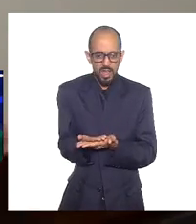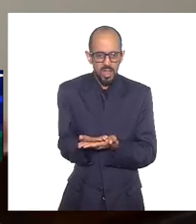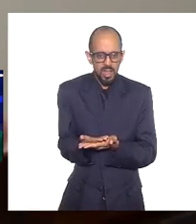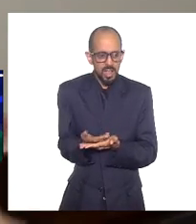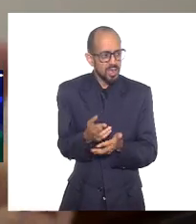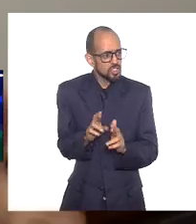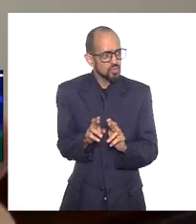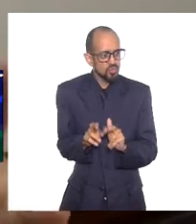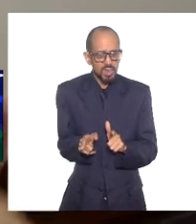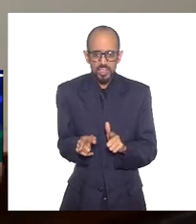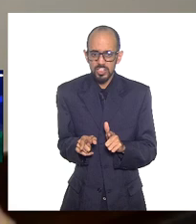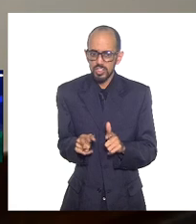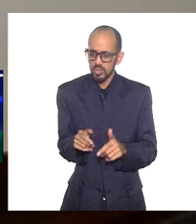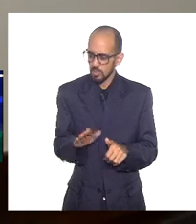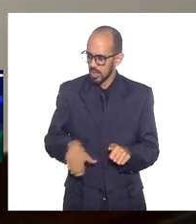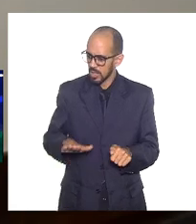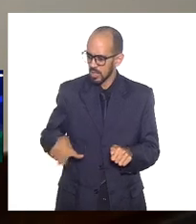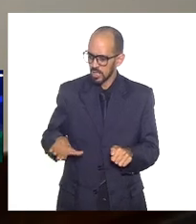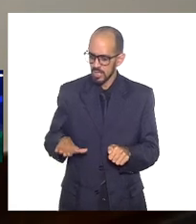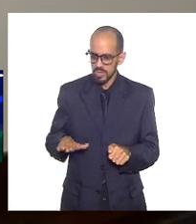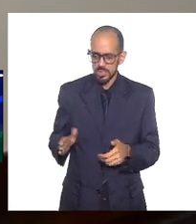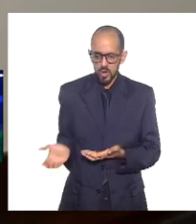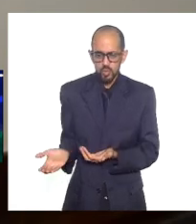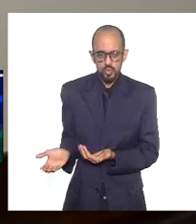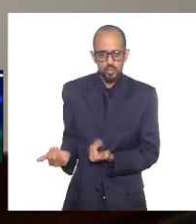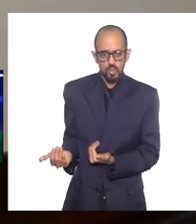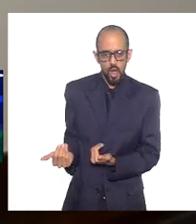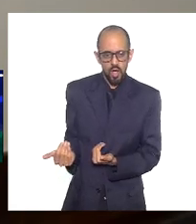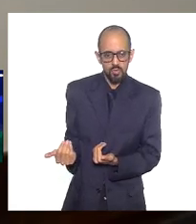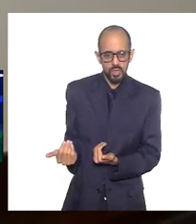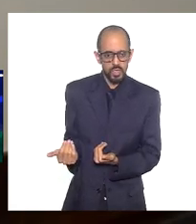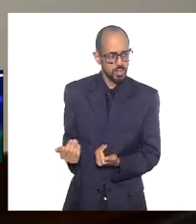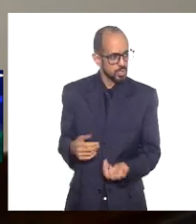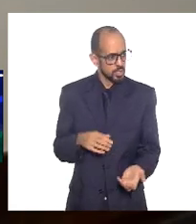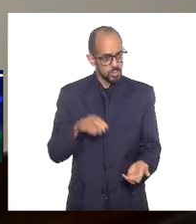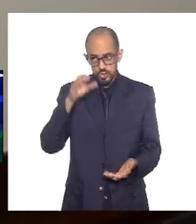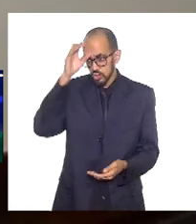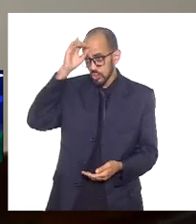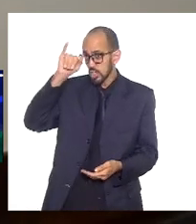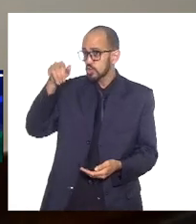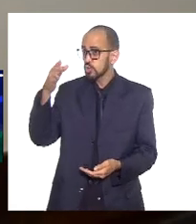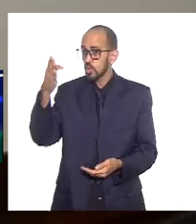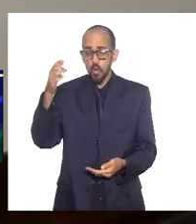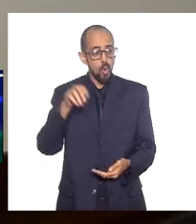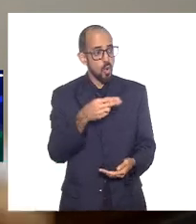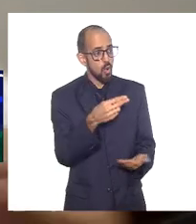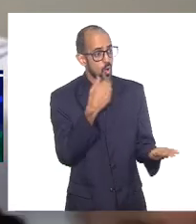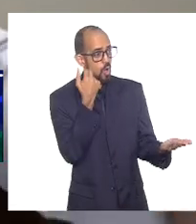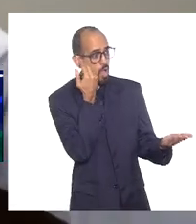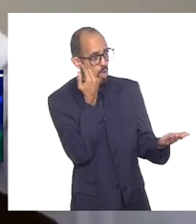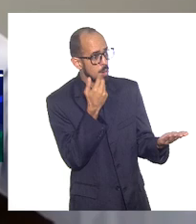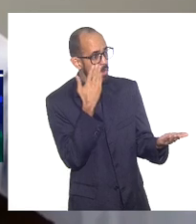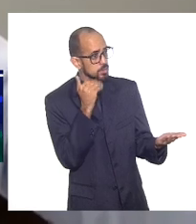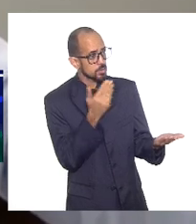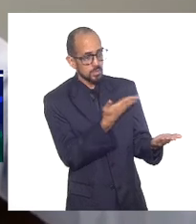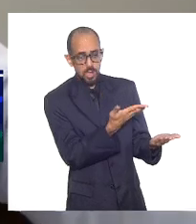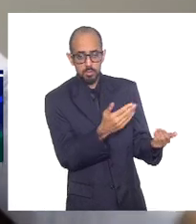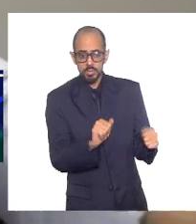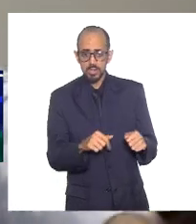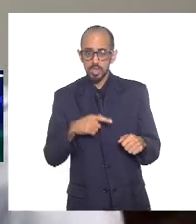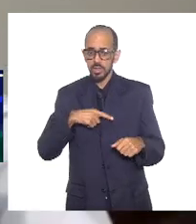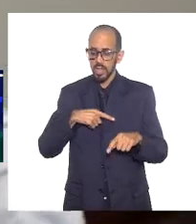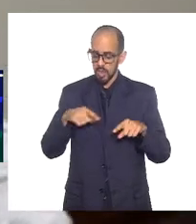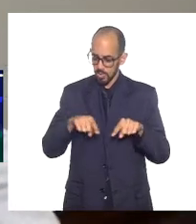diferente uma criança, um adolescente, um jovem, te ajuda para Deleomar, que tem o seu quarto, que tem um pequeno cômodo que